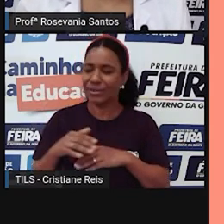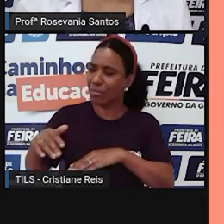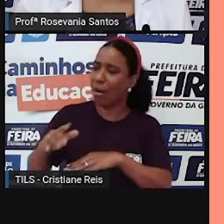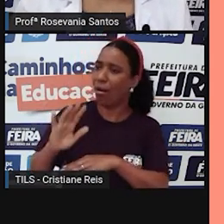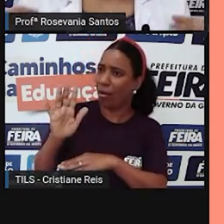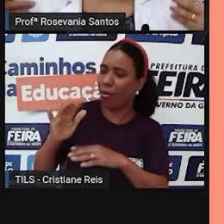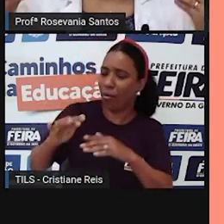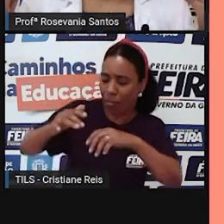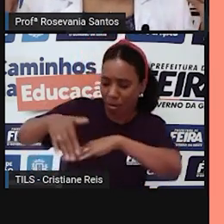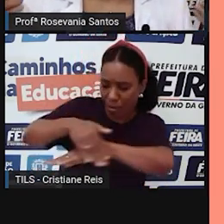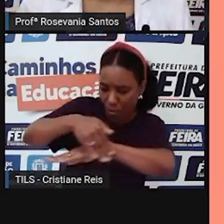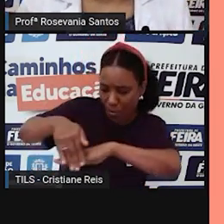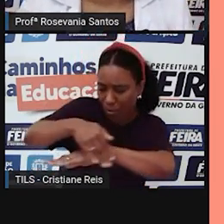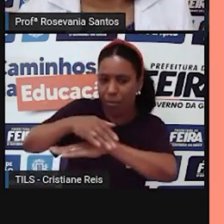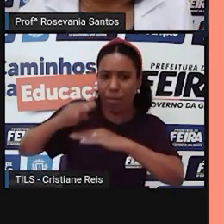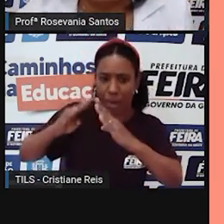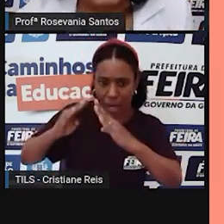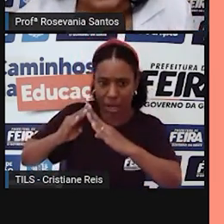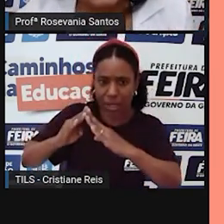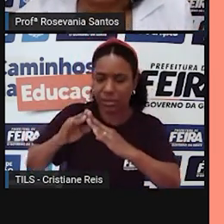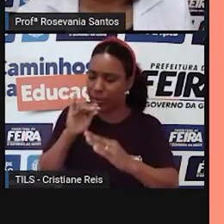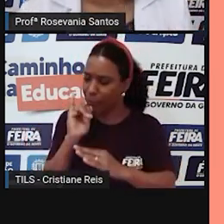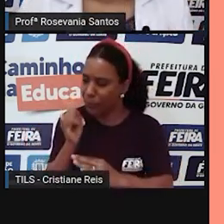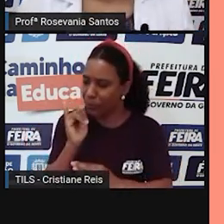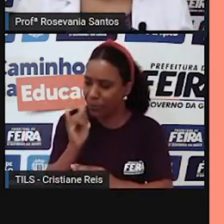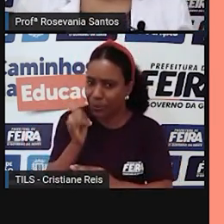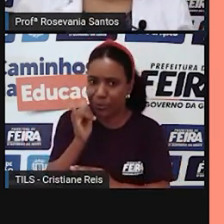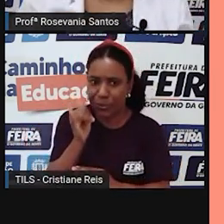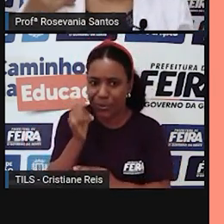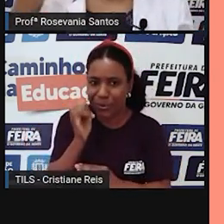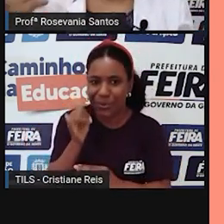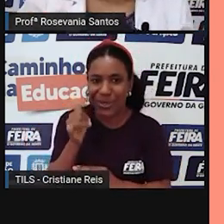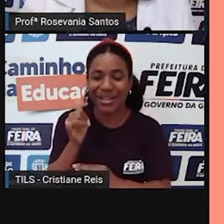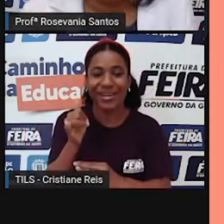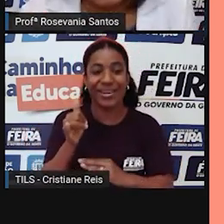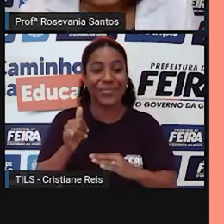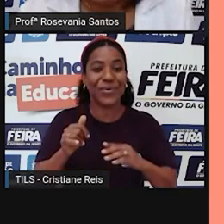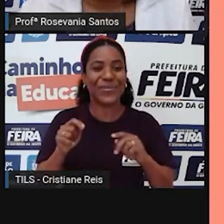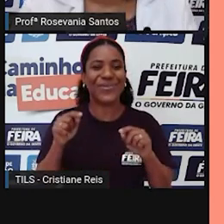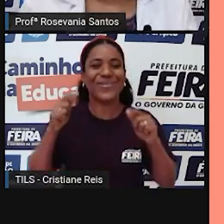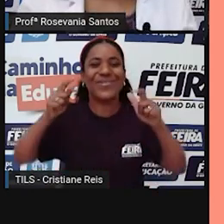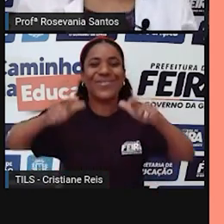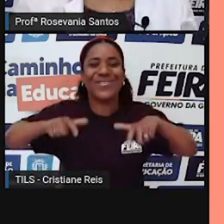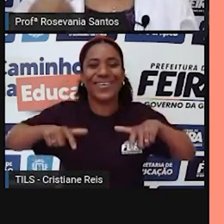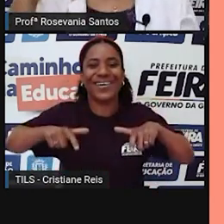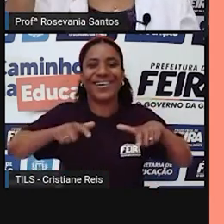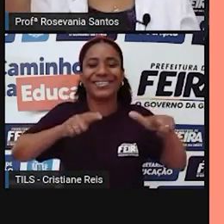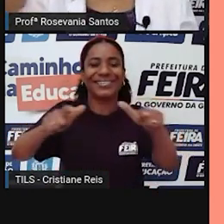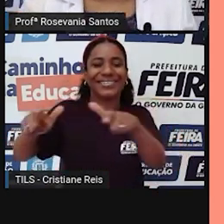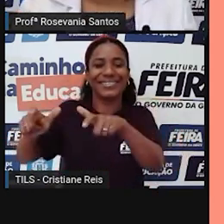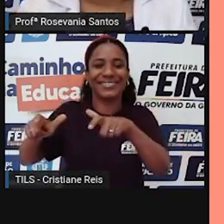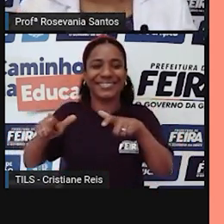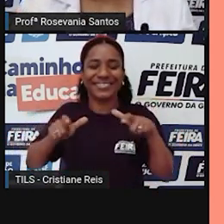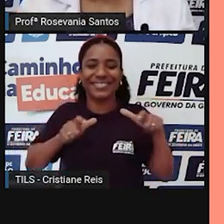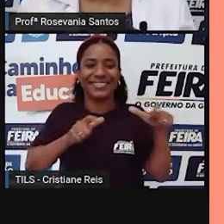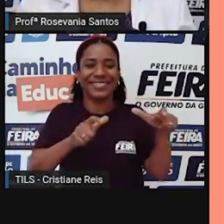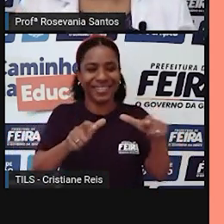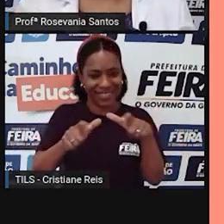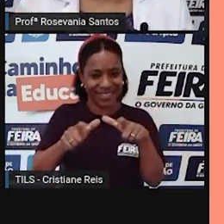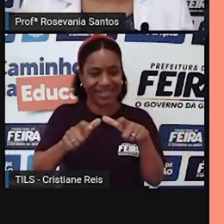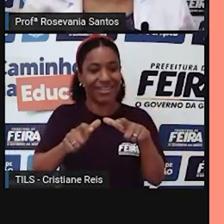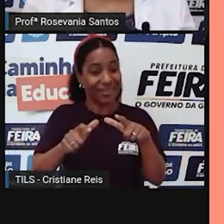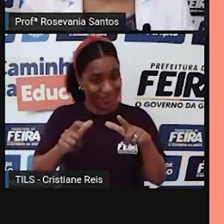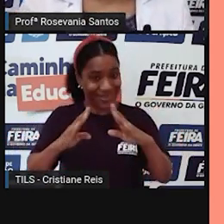endereço, você está dando uma localização, você está falando do seu espaço, onde eu encontro